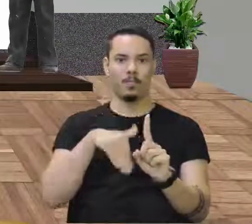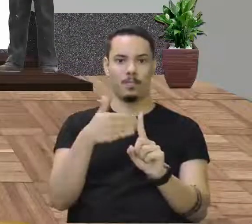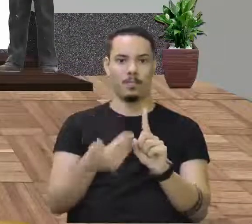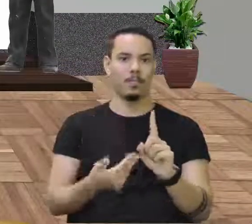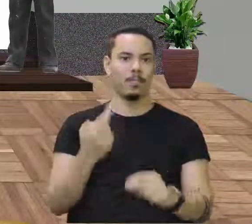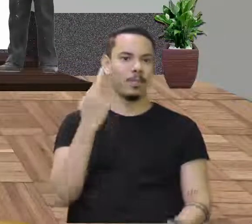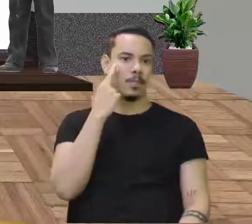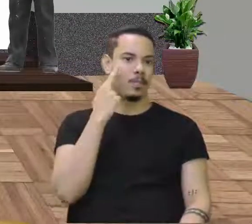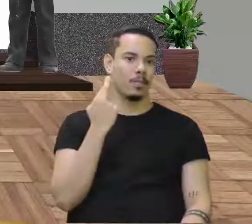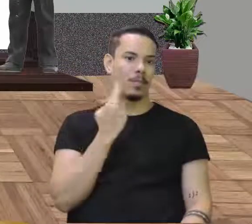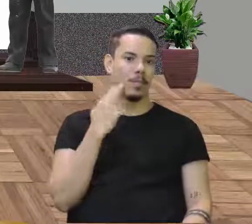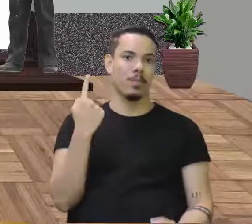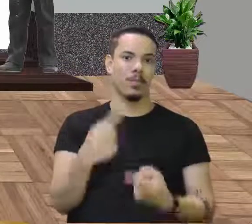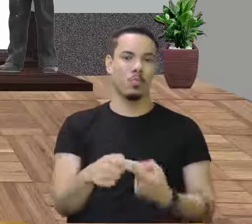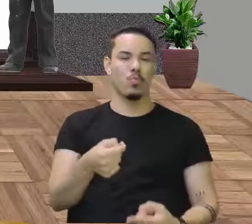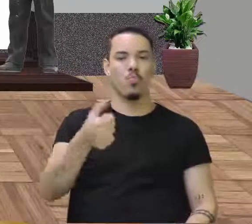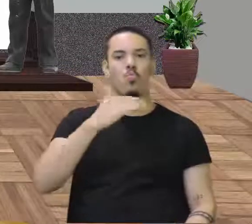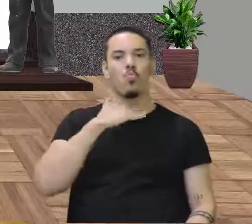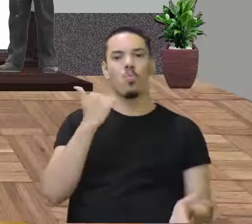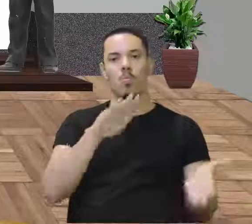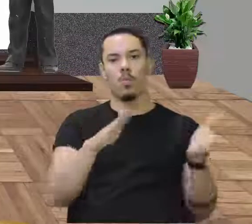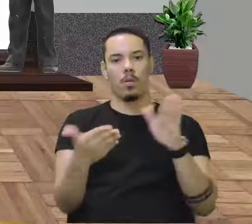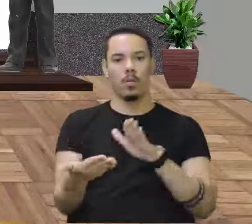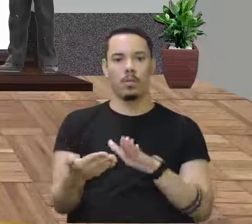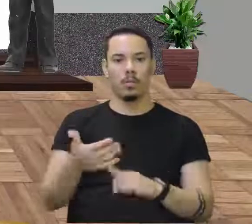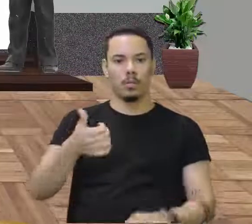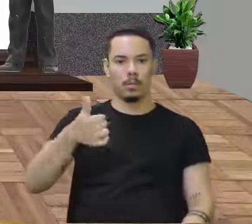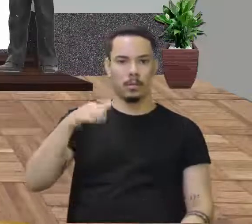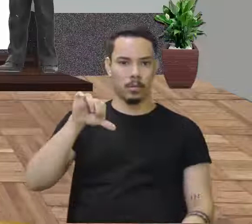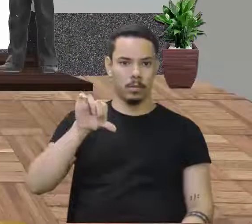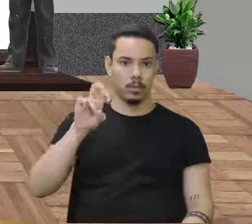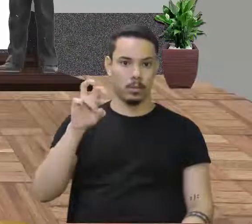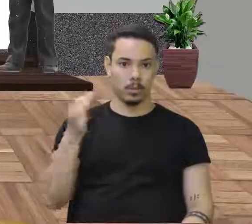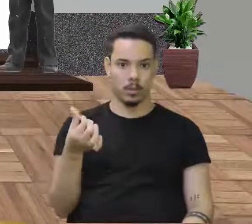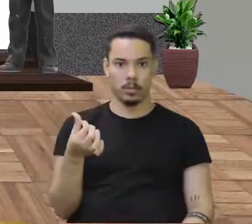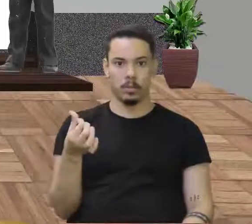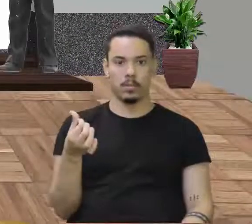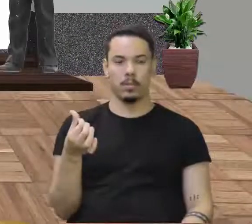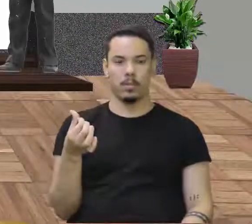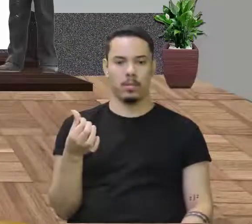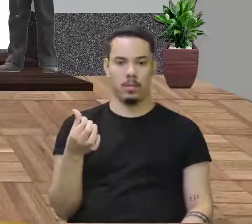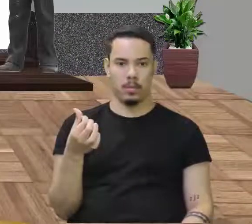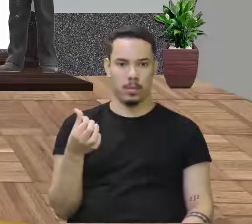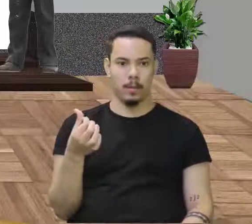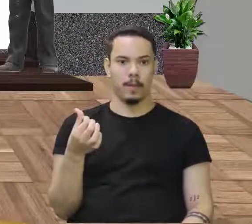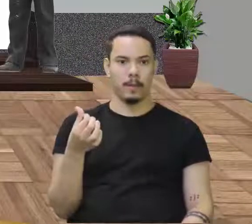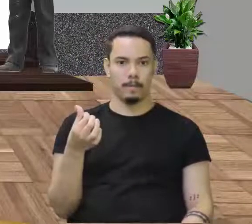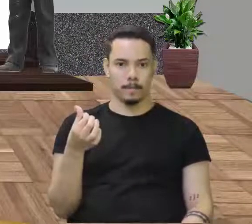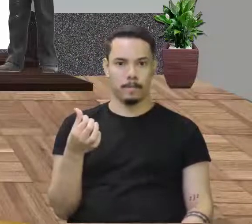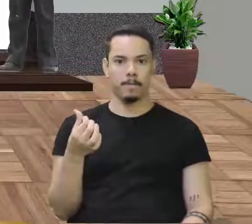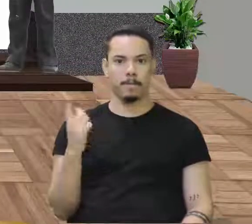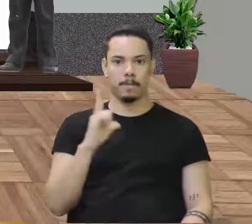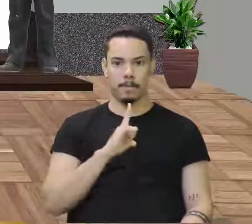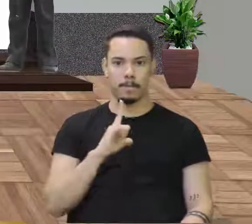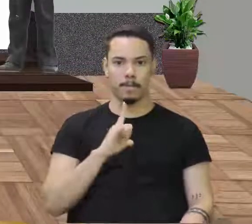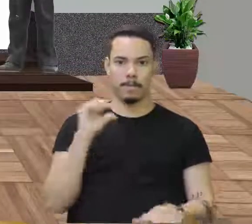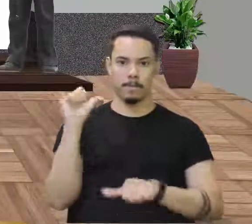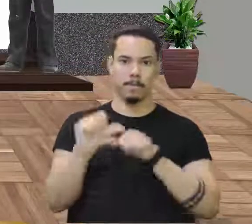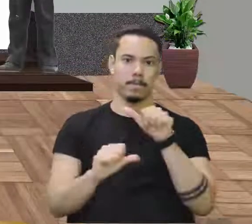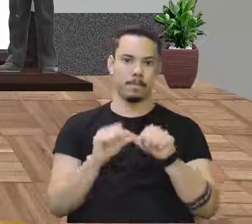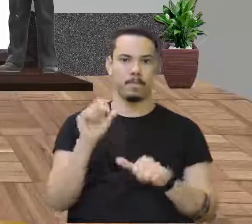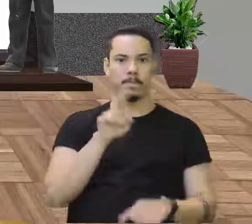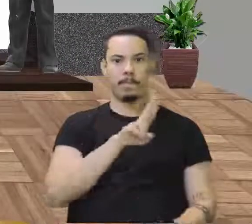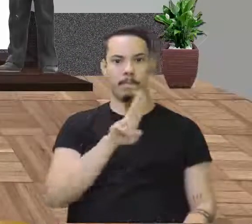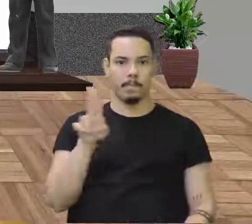Já está próximo de morrer. Nós estamos em 1956, quando nós temos essa mudança do